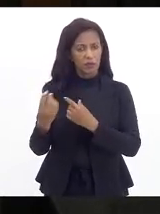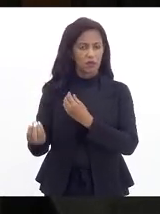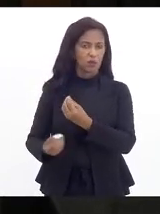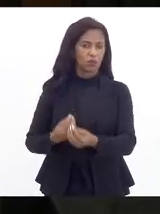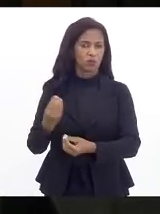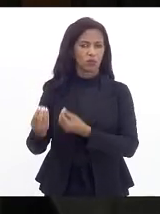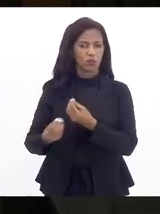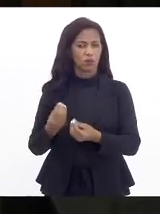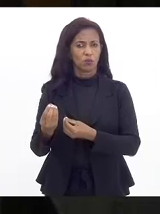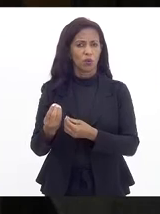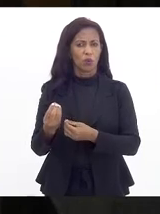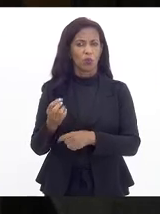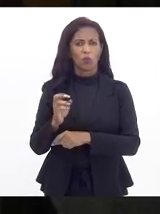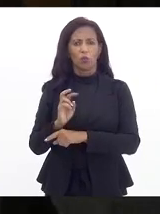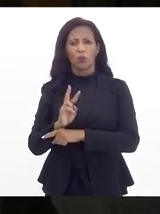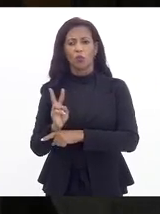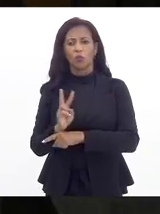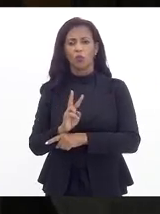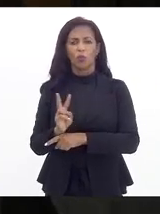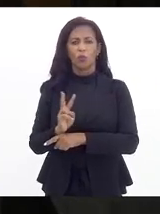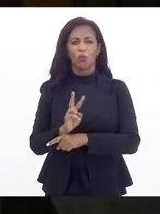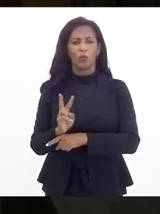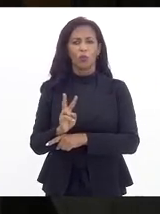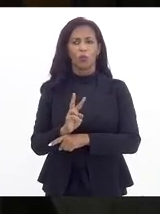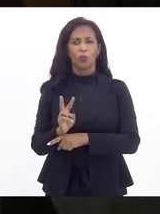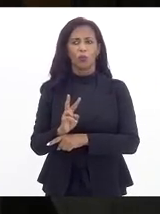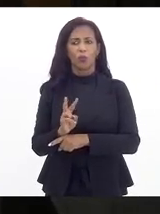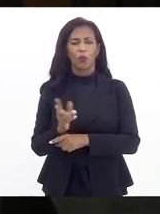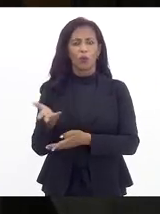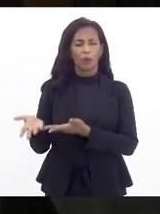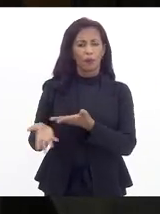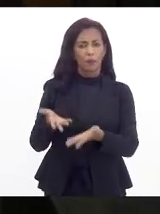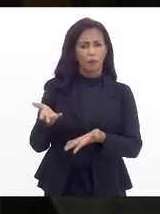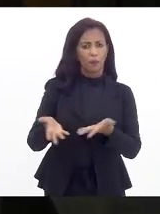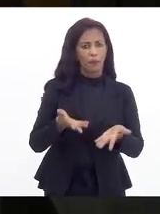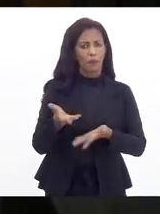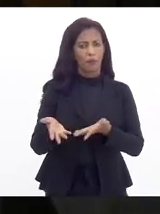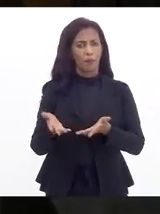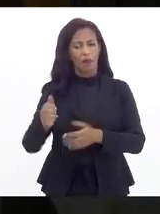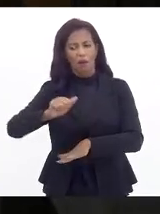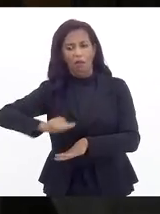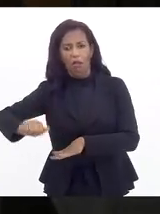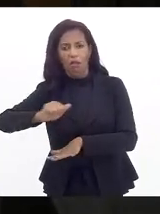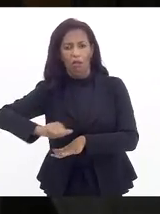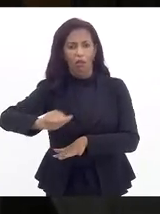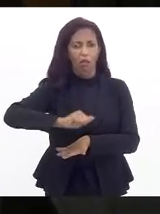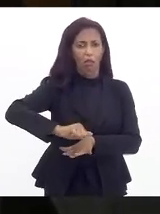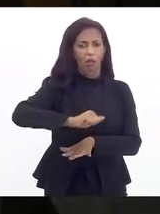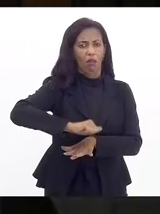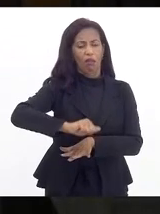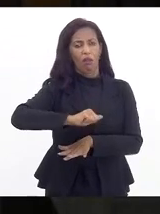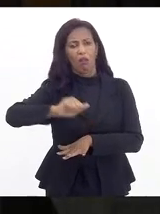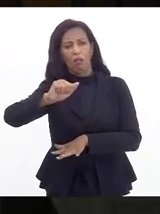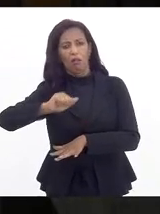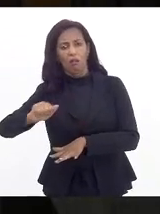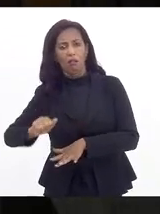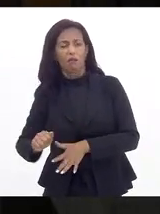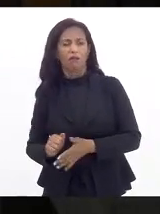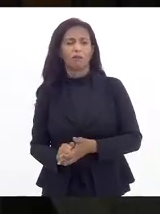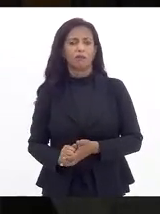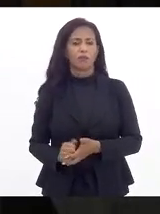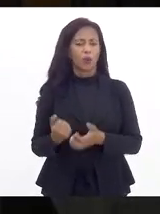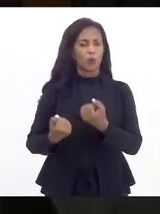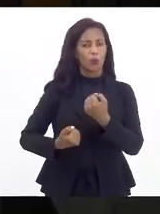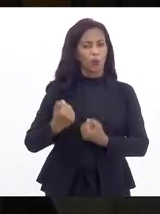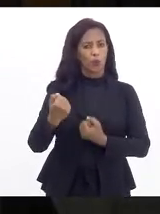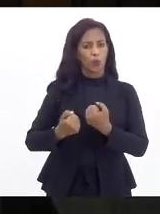na função de guariba. Guariba, para quem não sabe, é aquela pessoa que prepara o automóvel, que limpa, que higieniza o